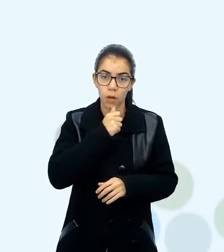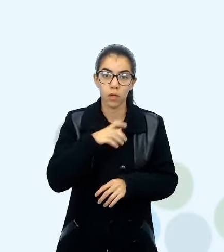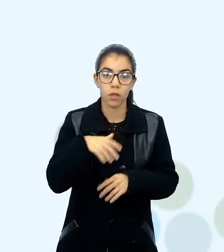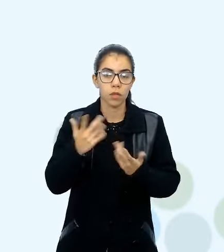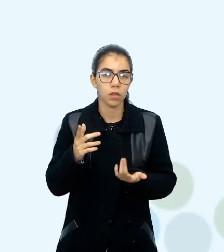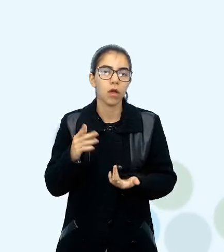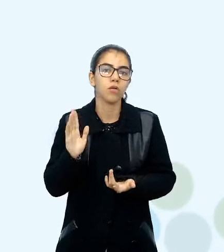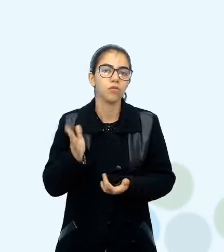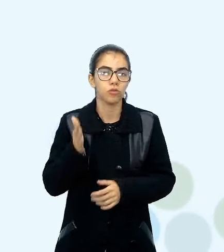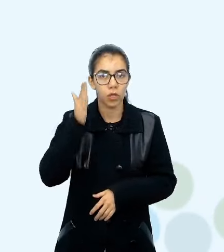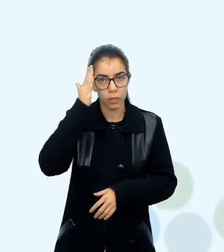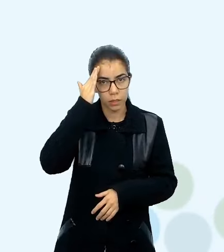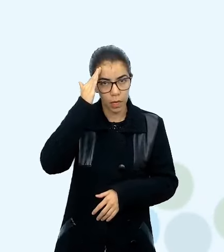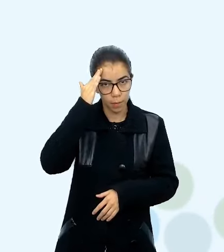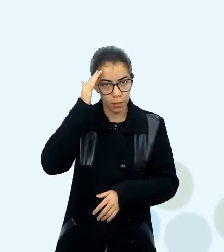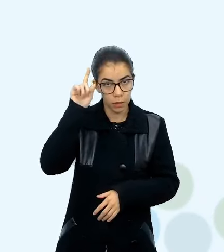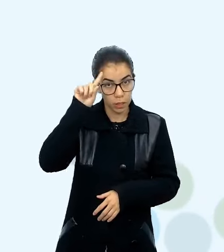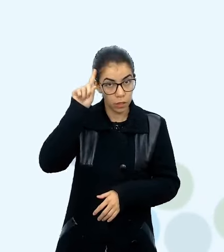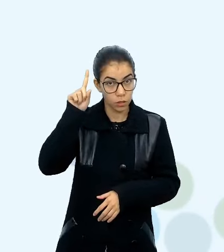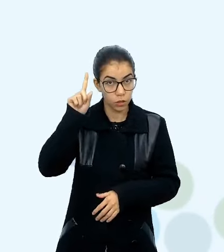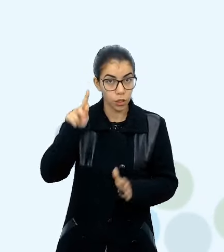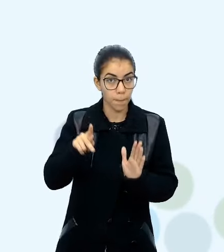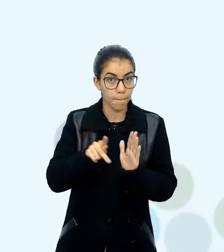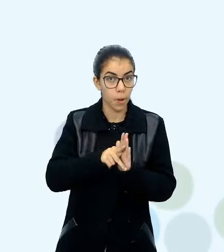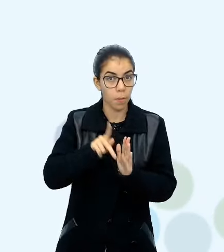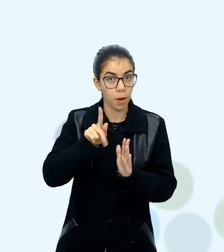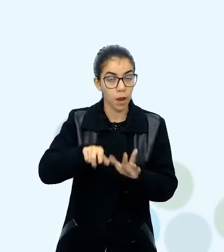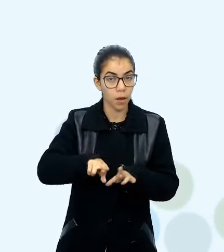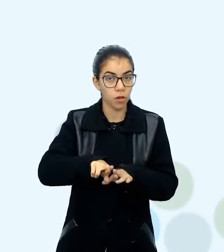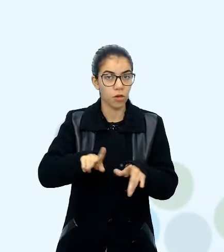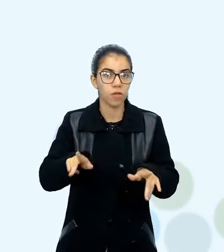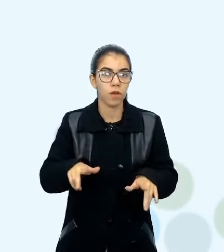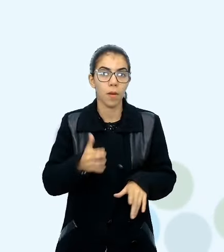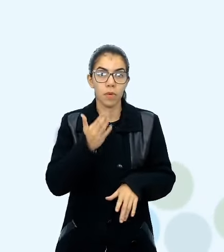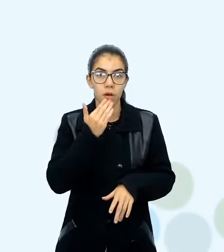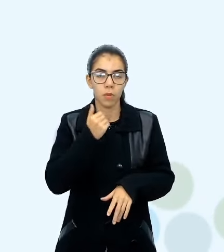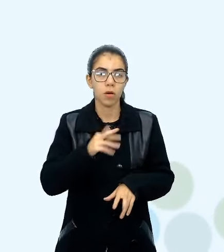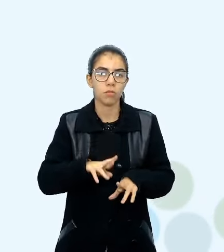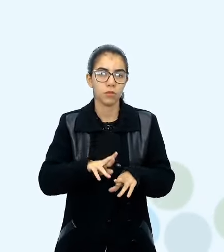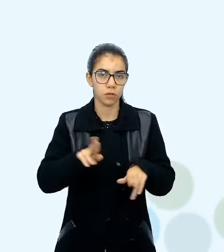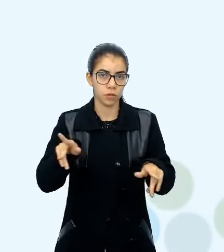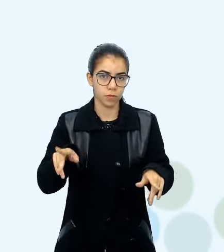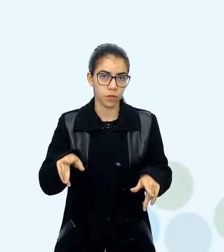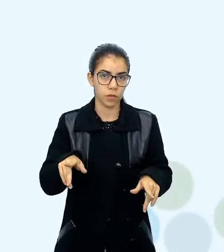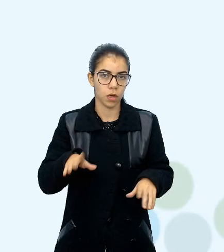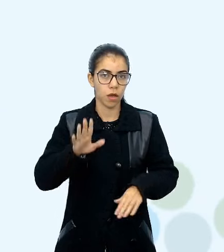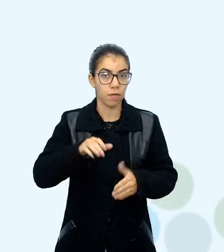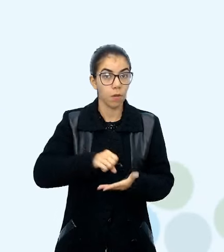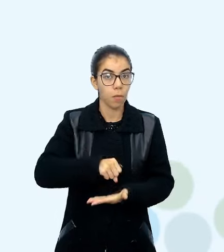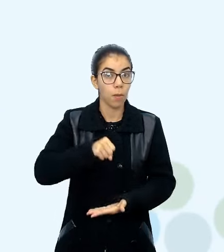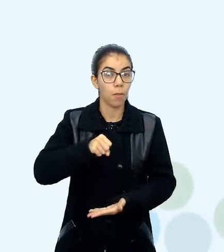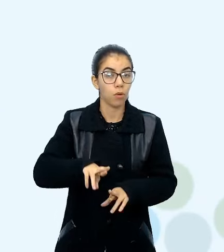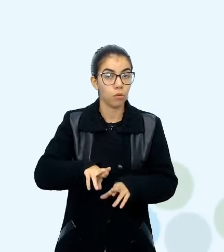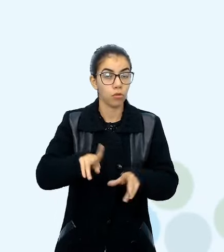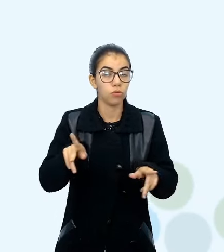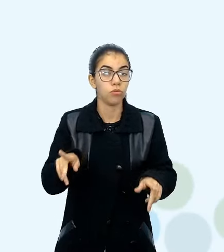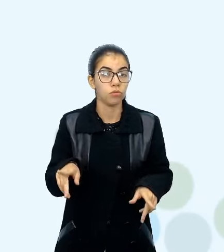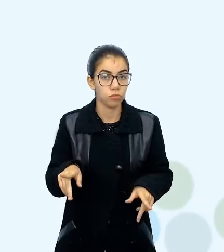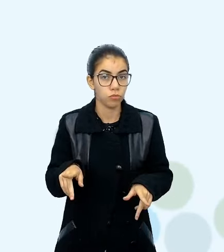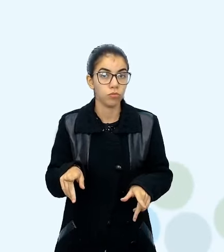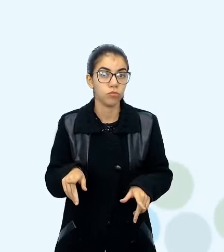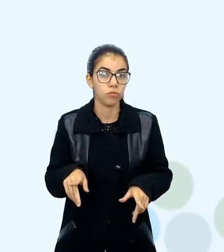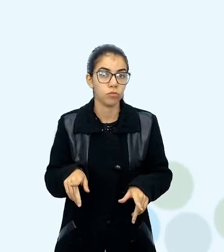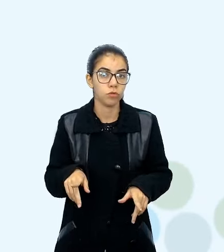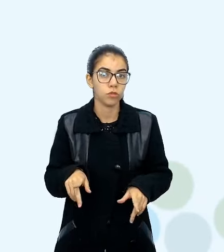já sabe que naquele dia tudo vai ser diferente, porque tem uma comida diferente, uma bolsa diferente, que não é o que